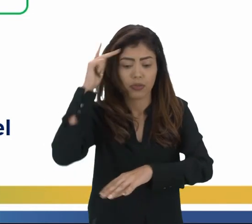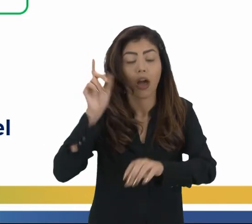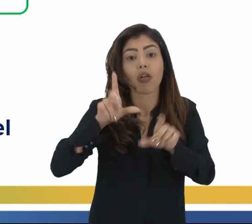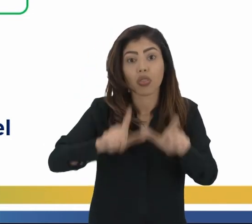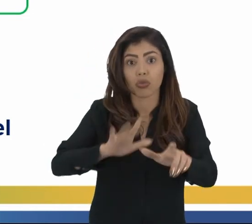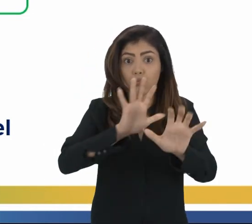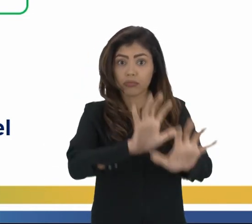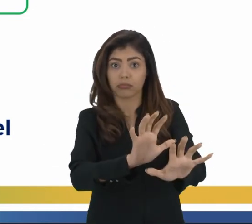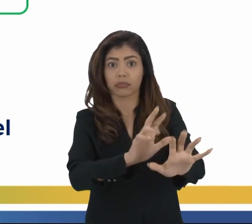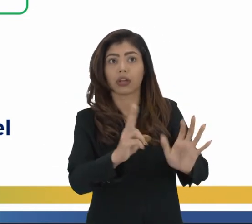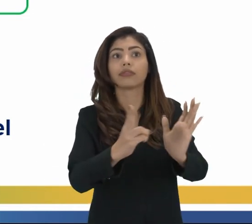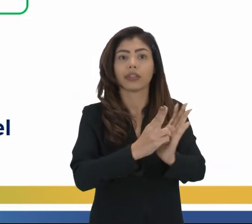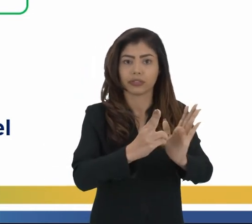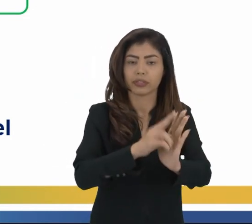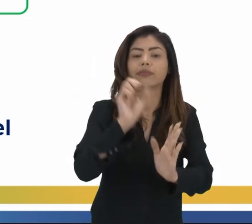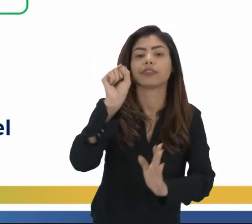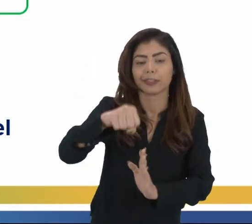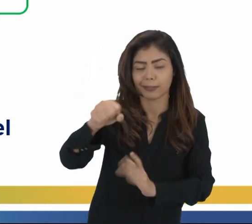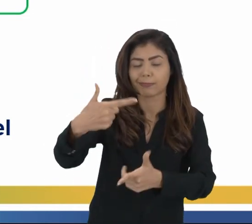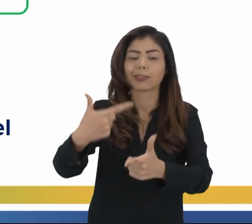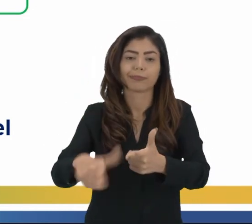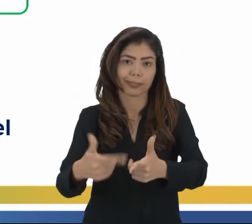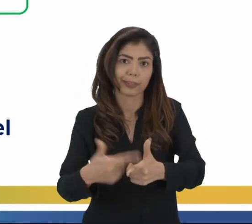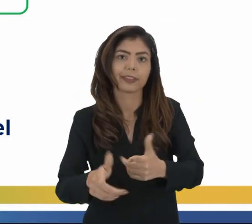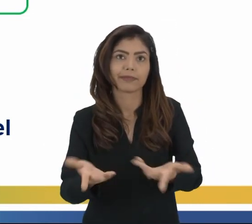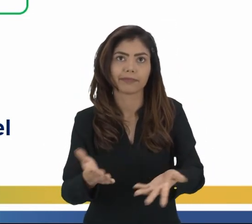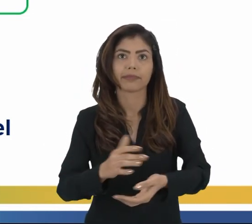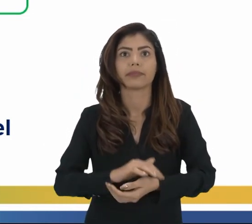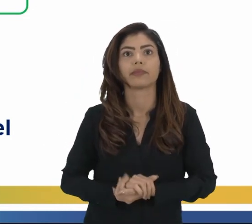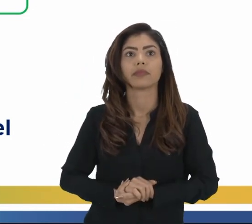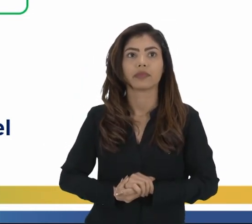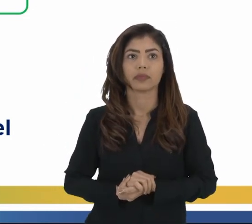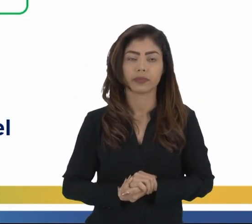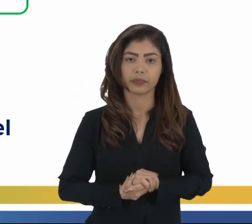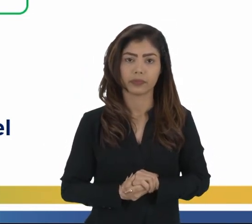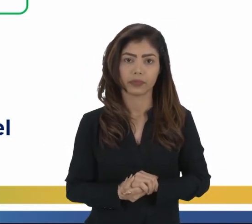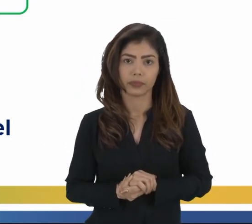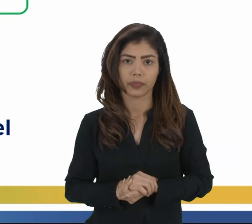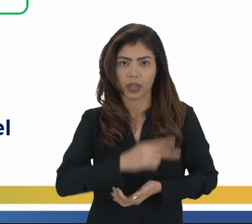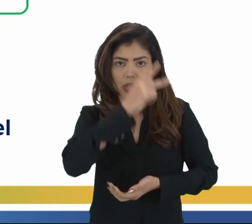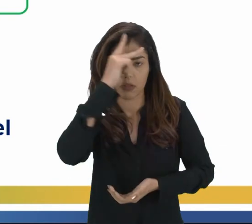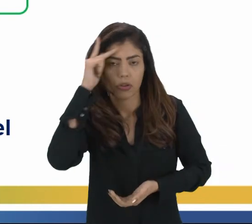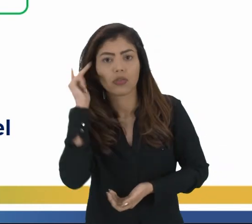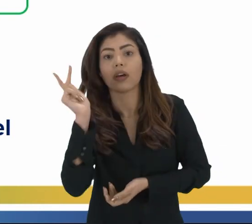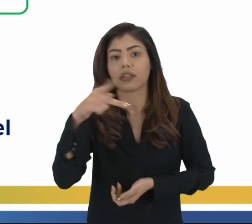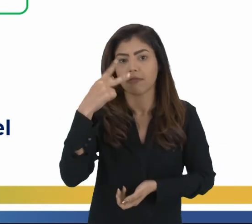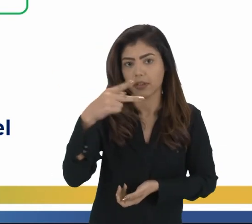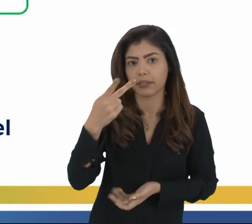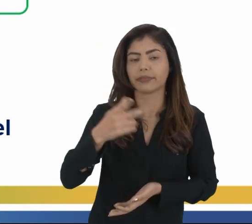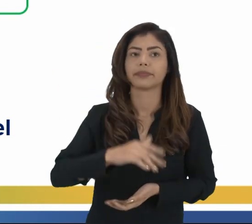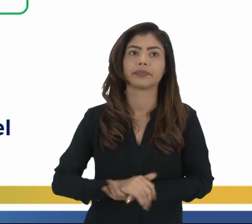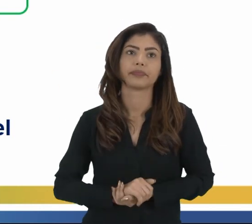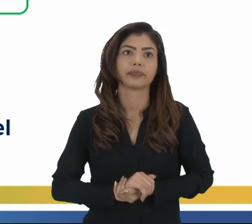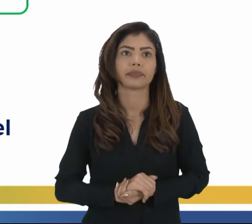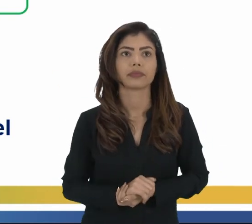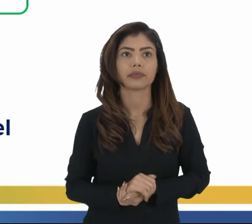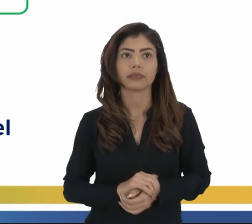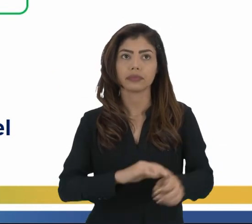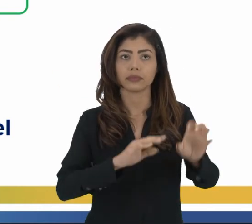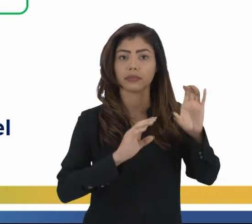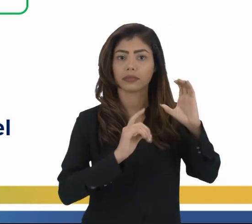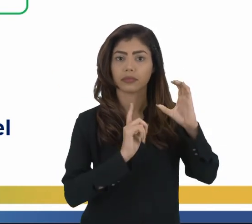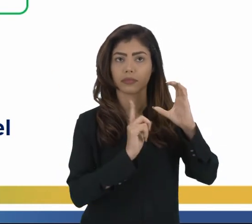daquele lugar. Então, sim, causou prejuízo para as pessoas que falavam quechua. Terceira